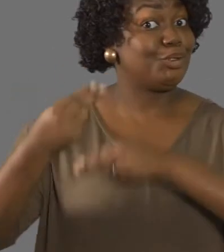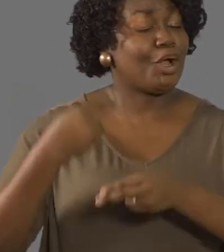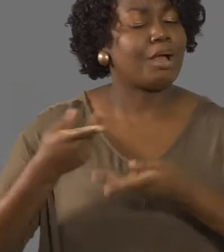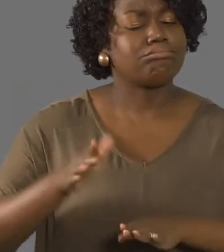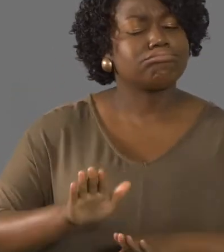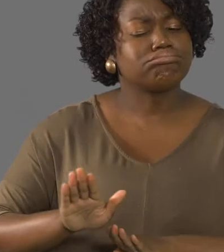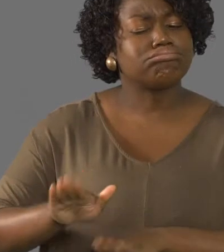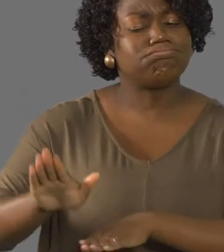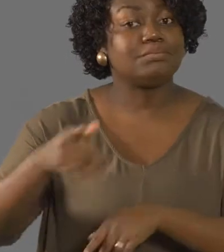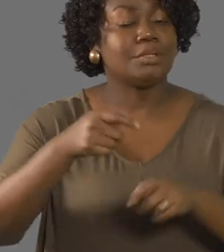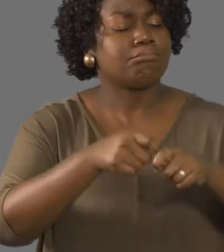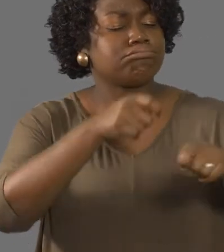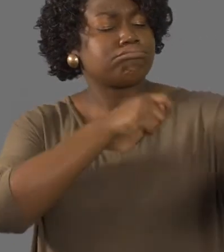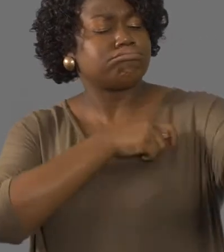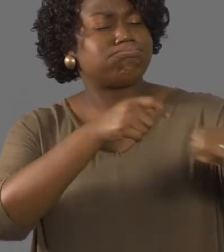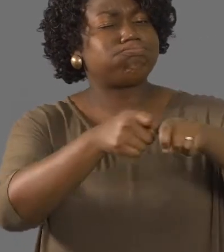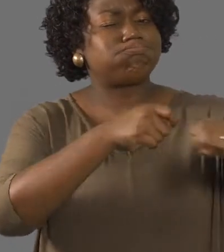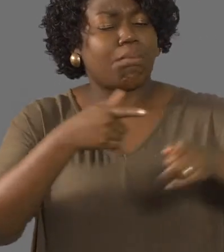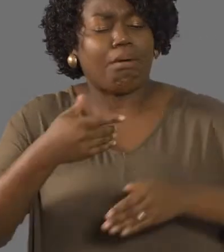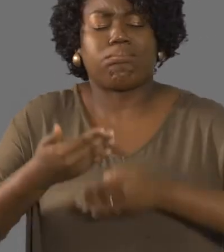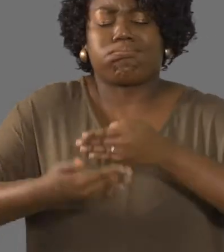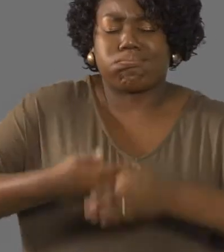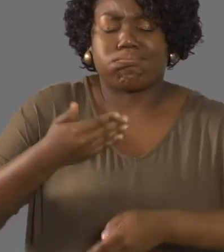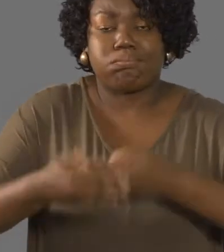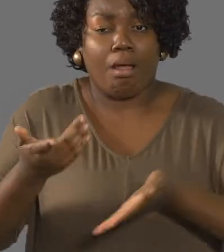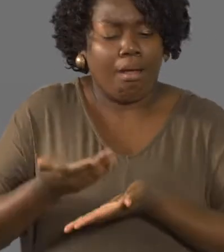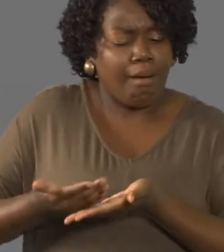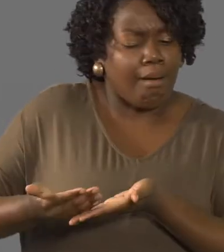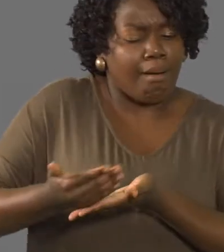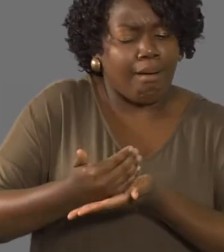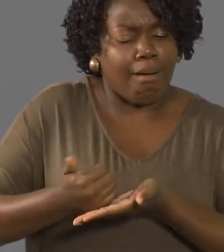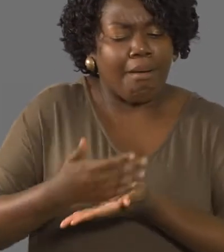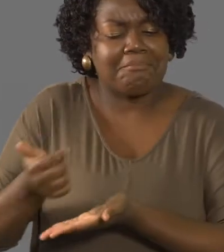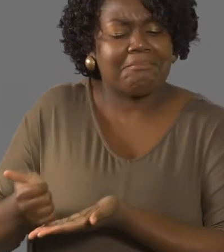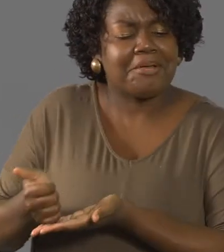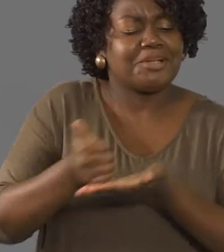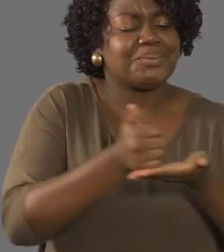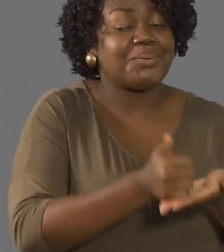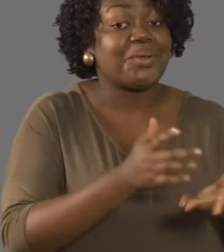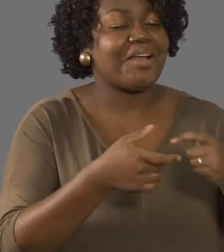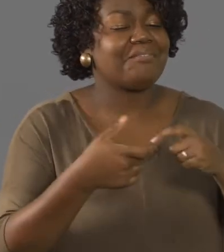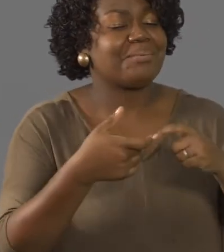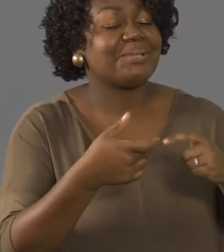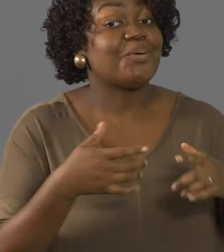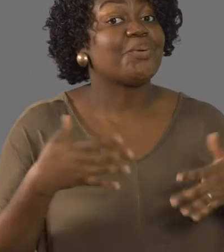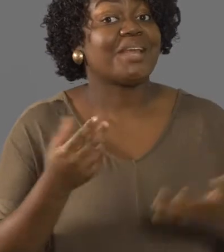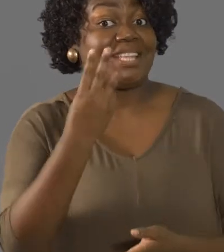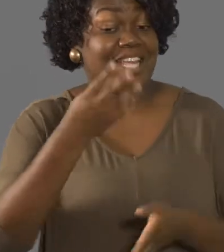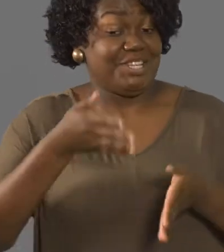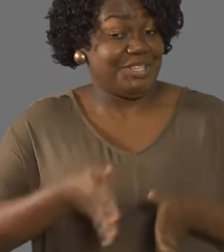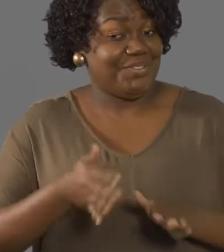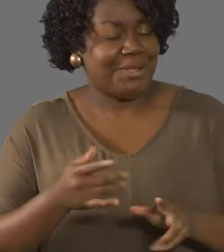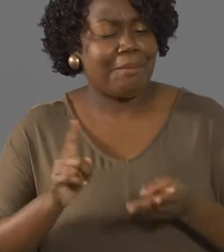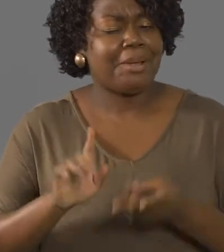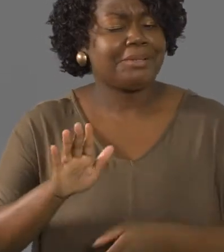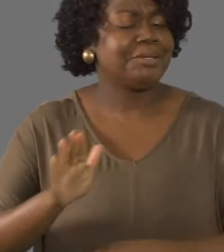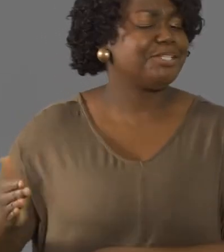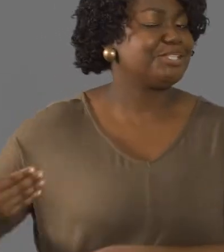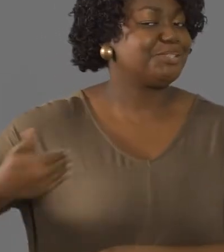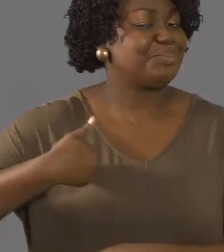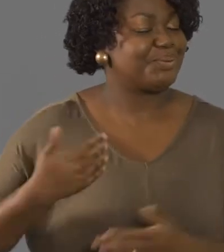a inspiradora história de um mendigo que se tornou alfaiate e com seu negócio sustenta a si, os seus três